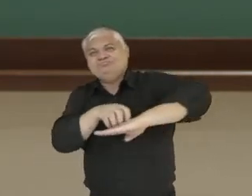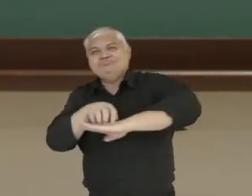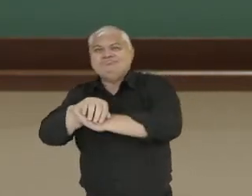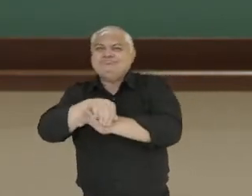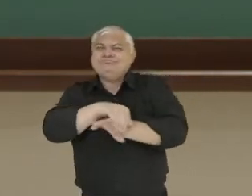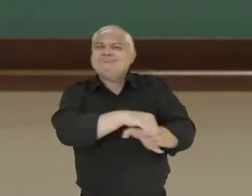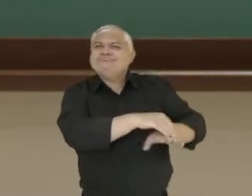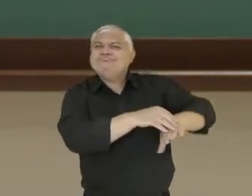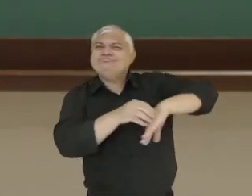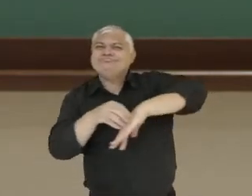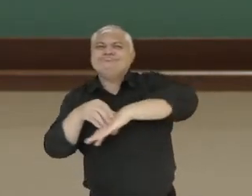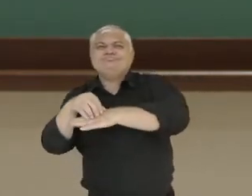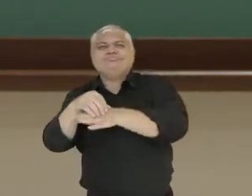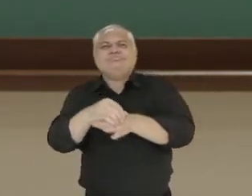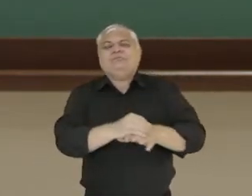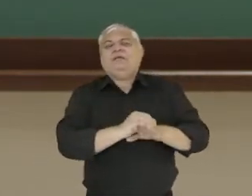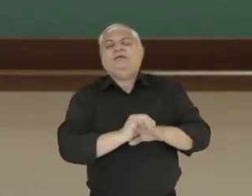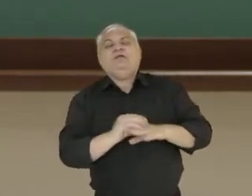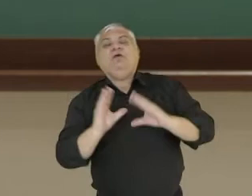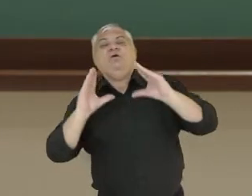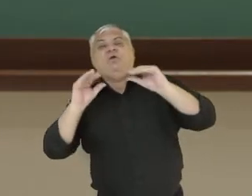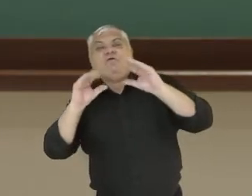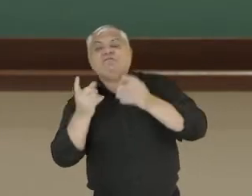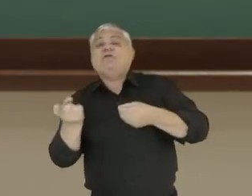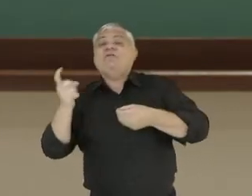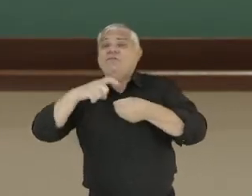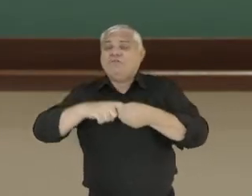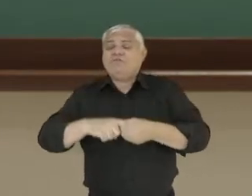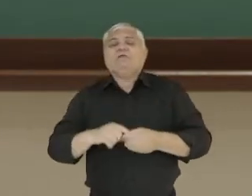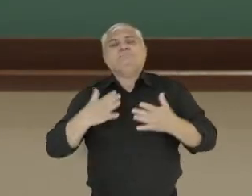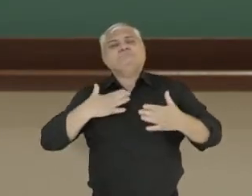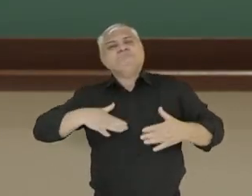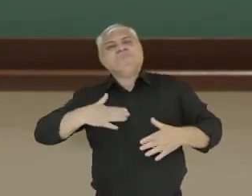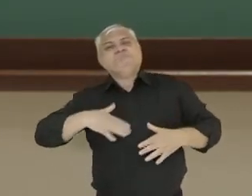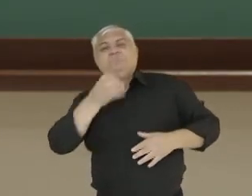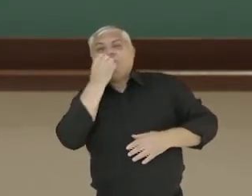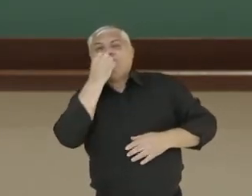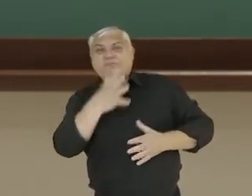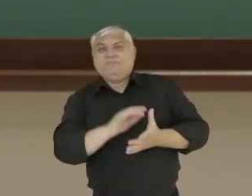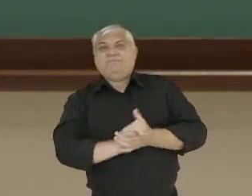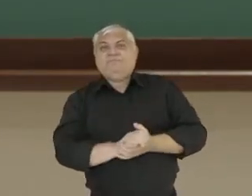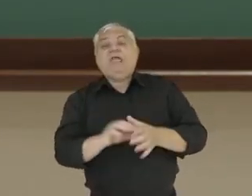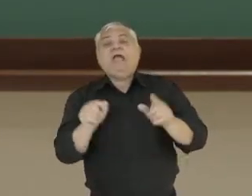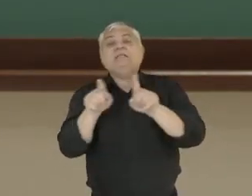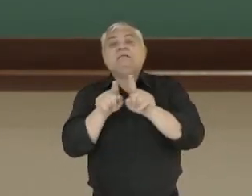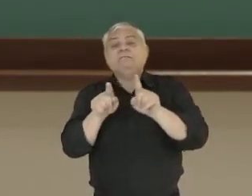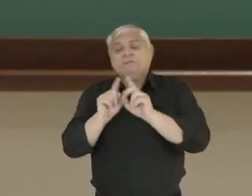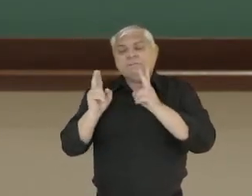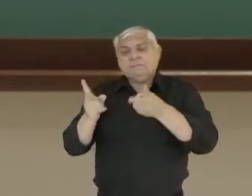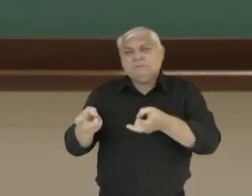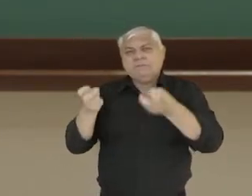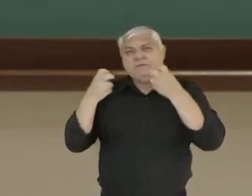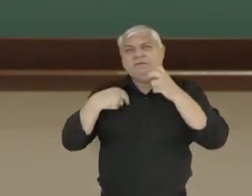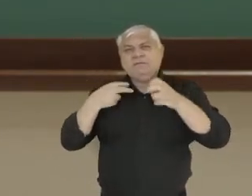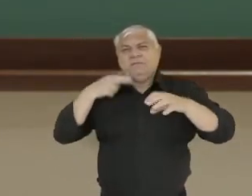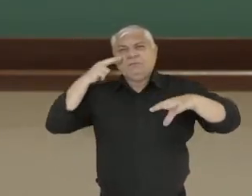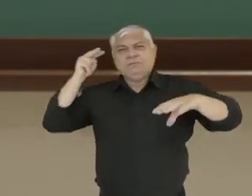elas almejam e que também possam retornar de forma satisfatória. E a partir da observação de imagens aéreas,